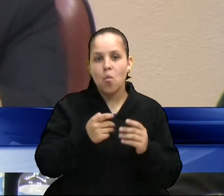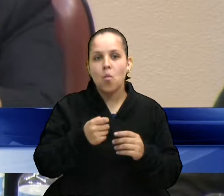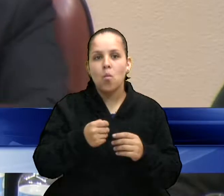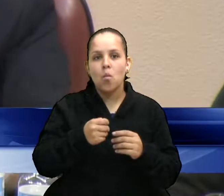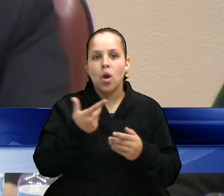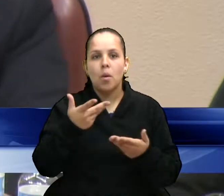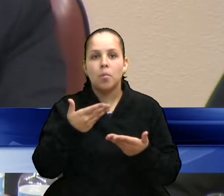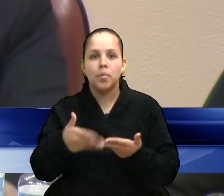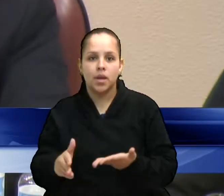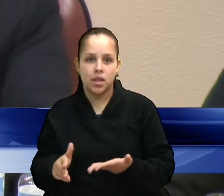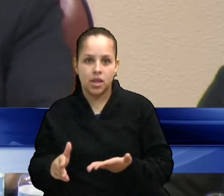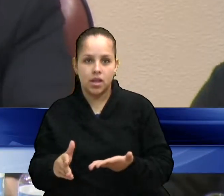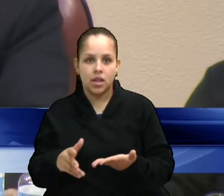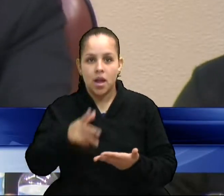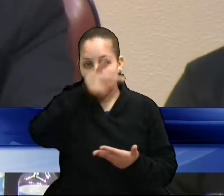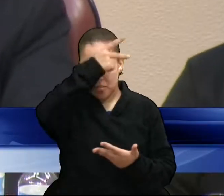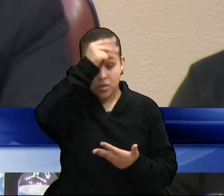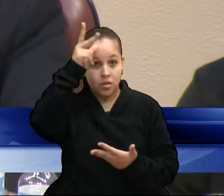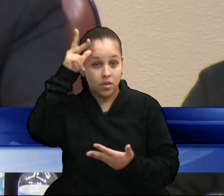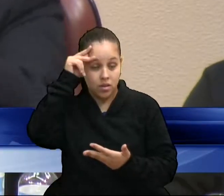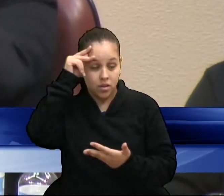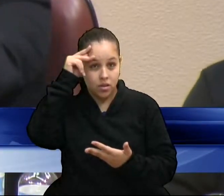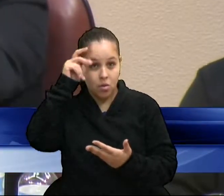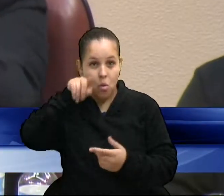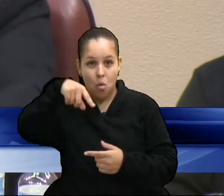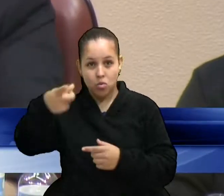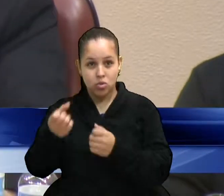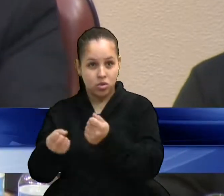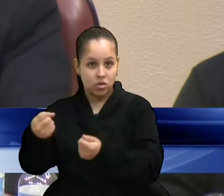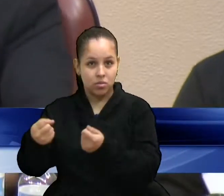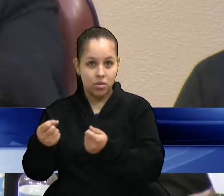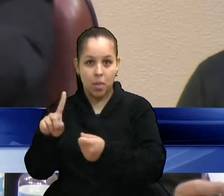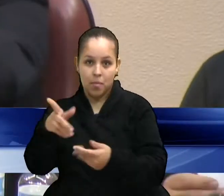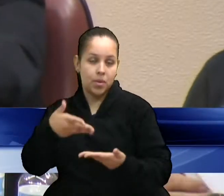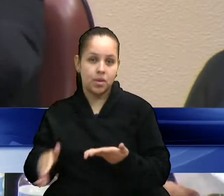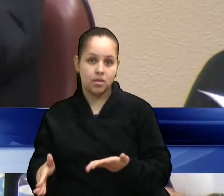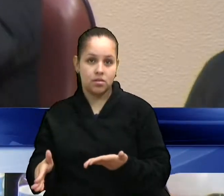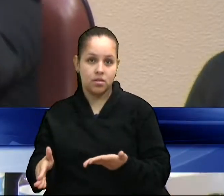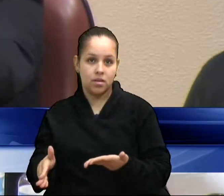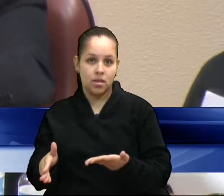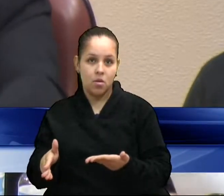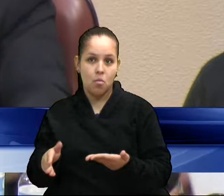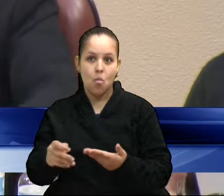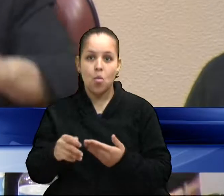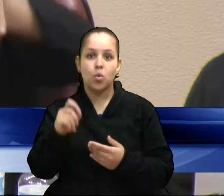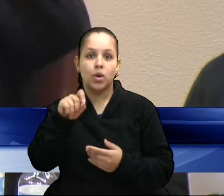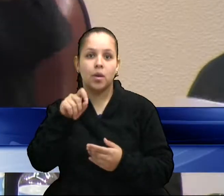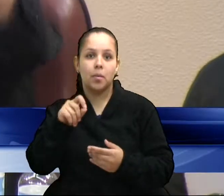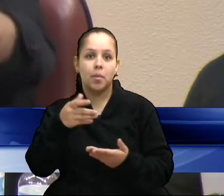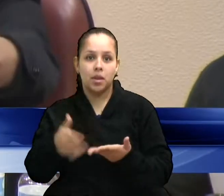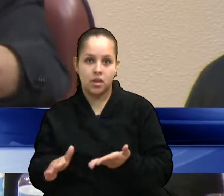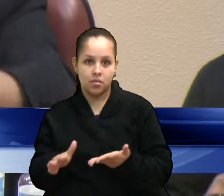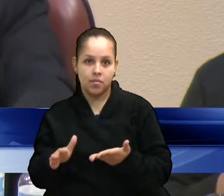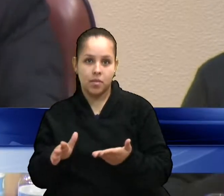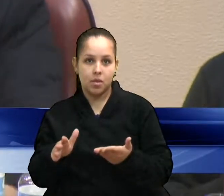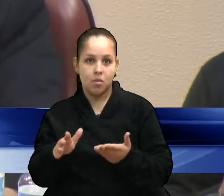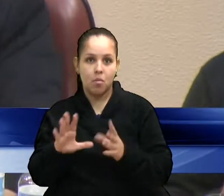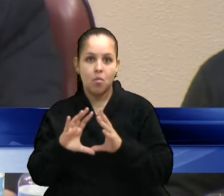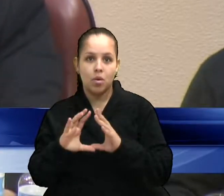foi nem a prefeitura e nem a concessionária. Quem perdeu foi a população, porque nesse acordo previu o quê? Alguns cortes de